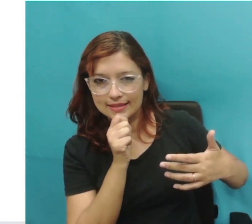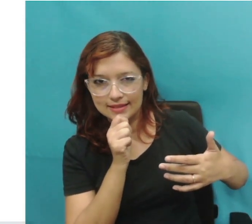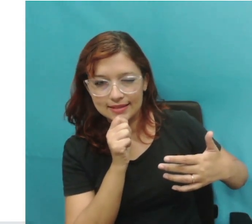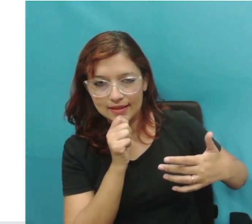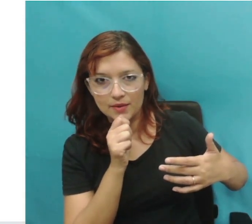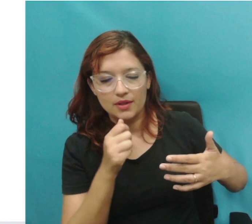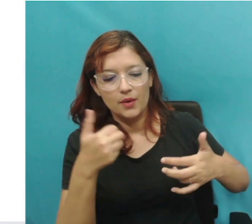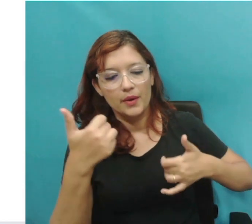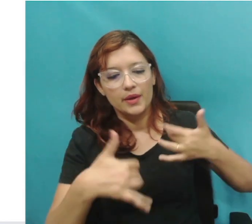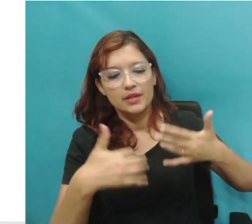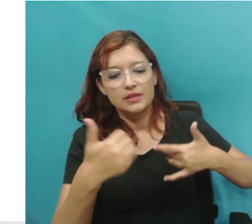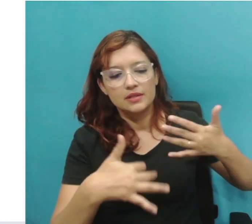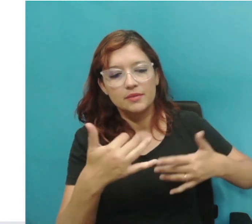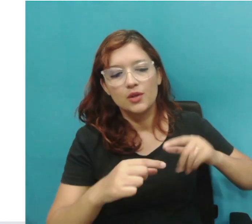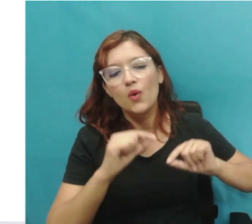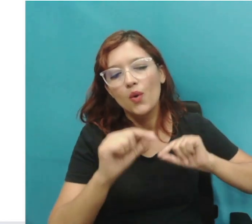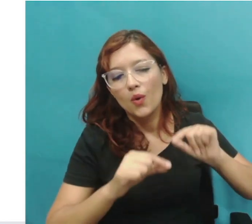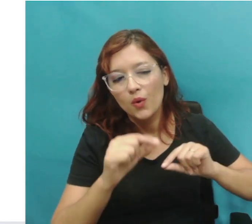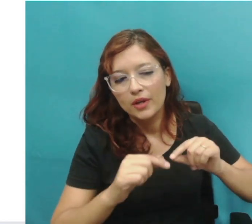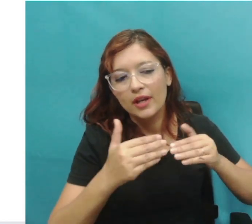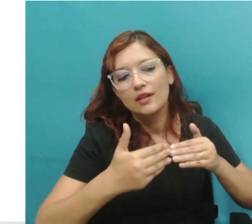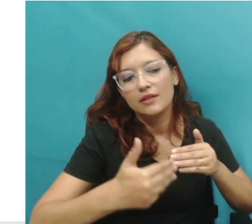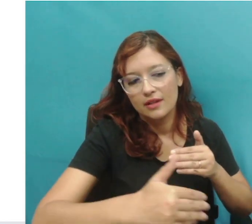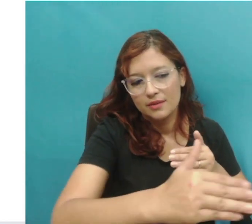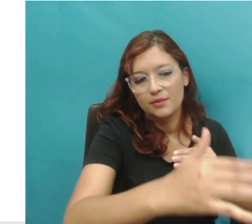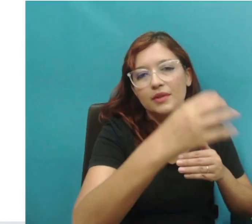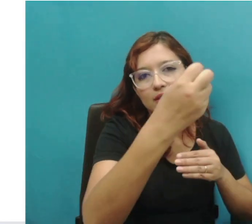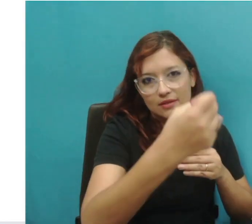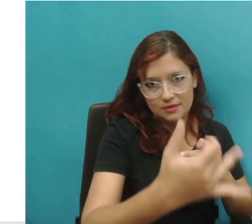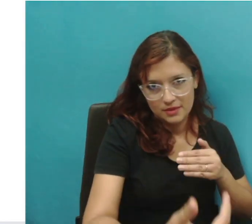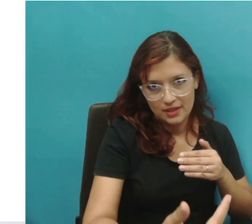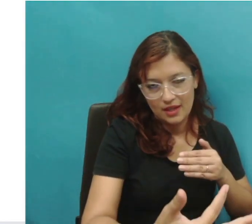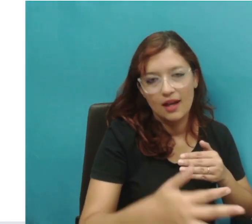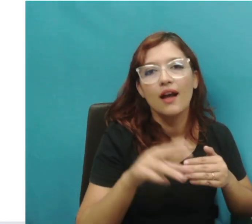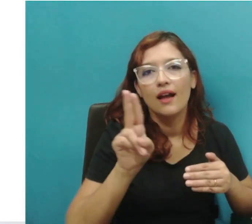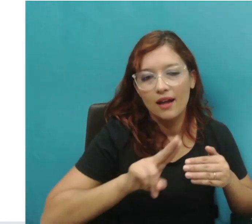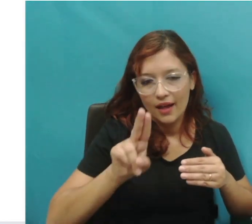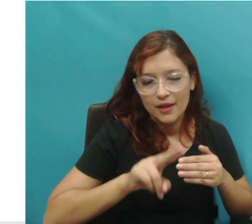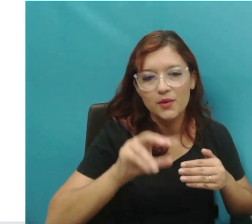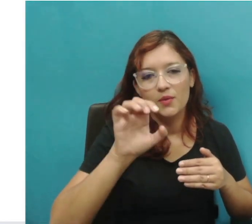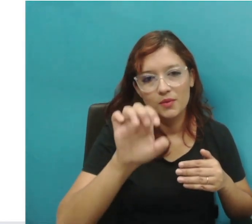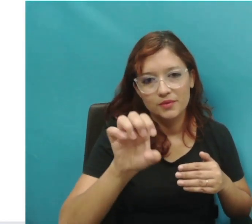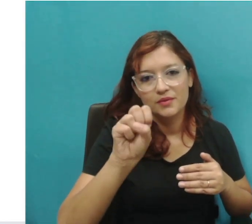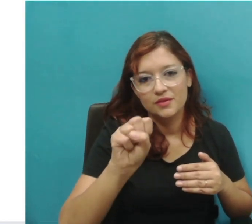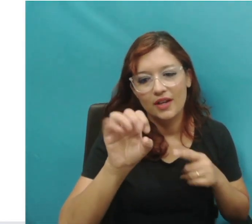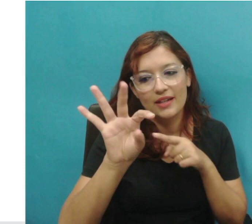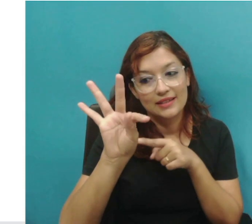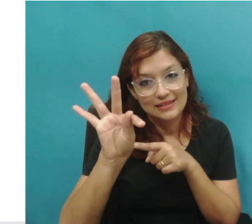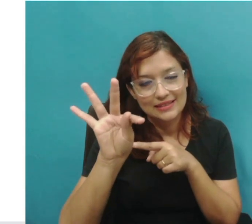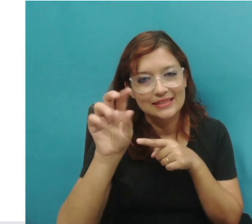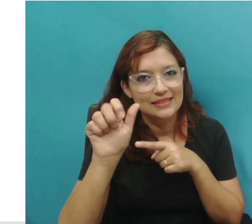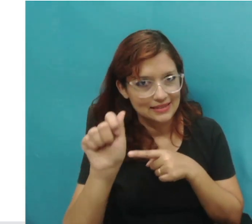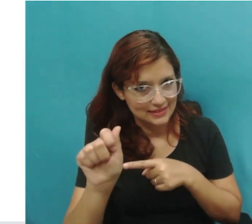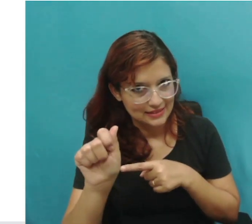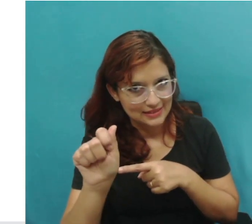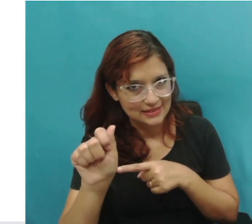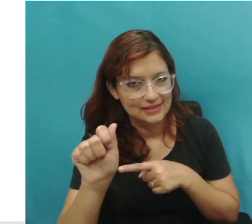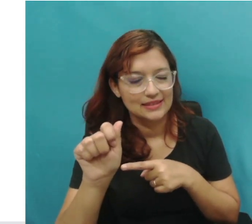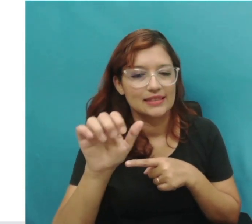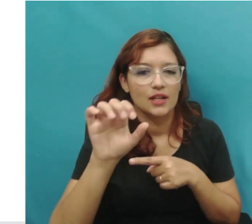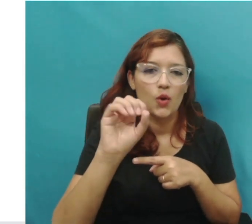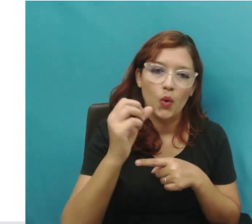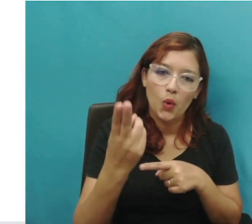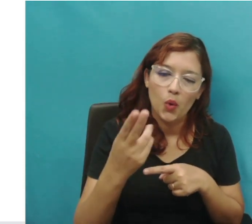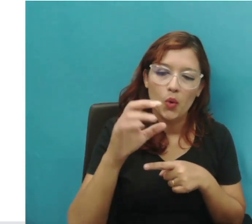quando eu vou me referir a algo que eu ainda não falei, que vai ser citado mais adiante. Aí eu uso o